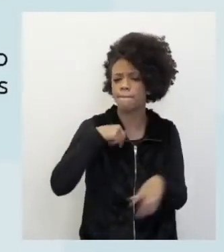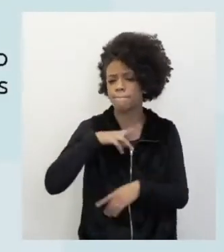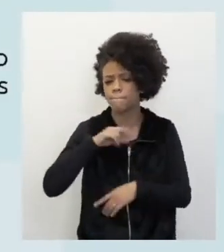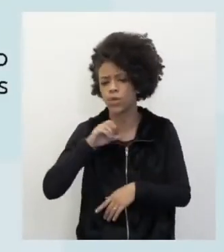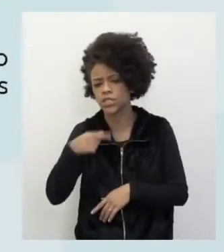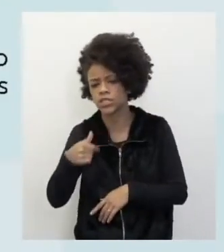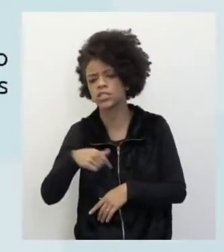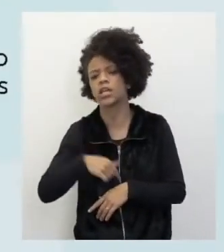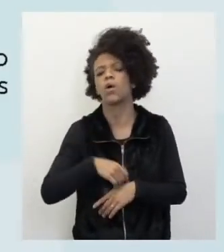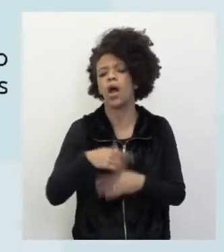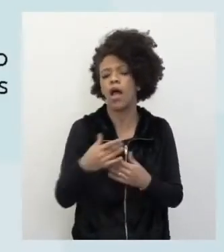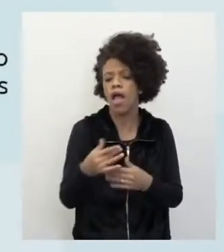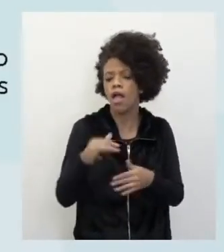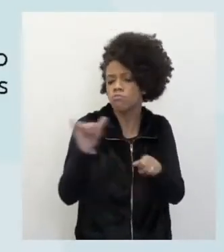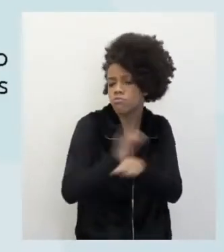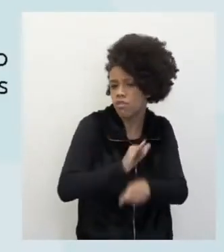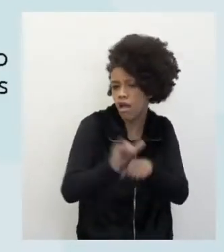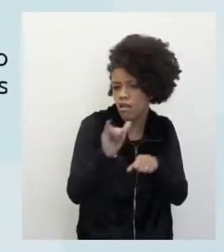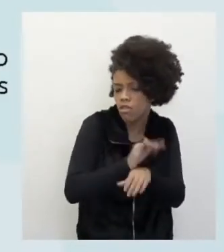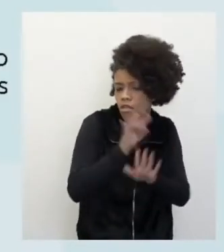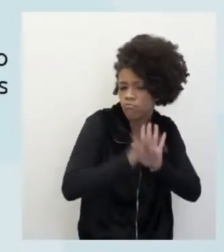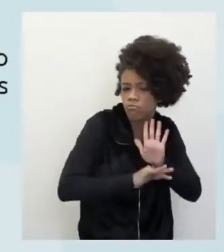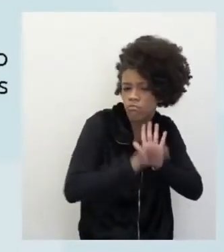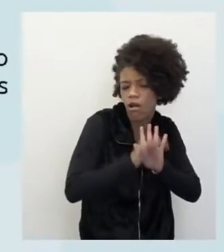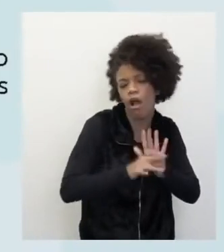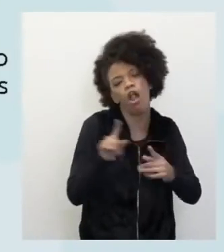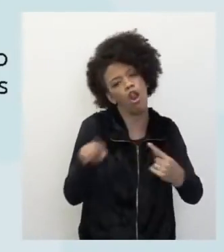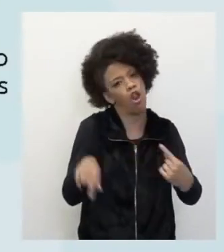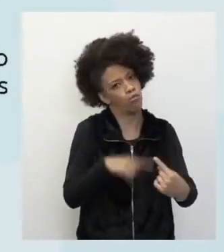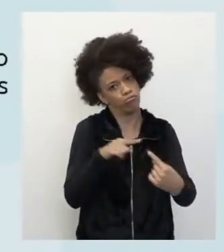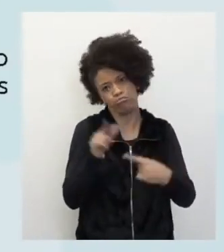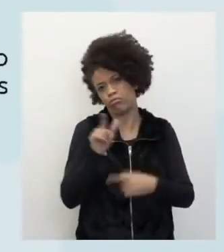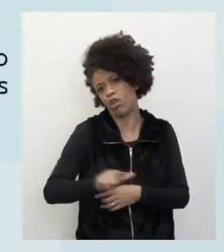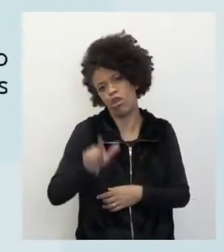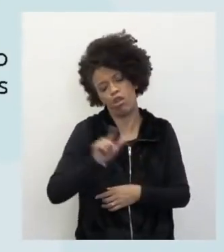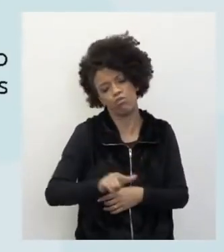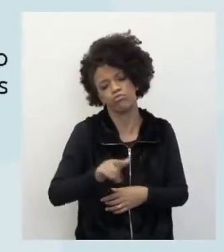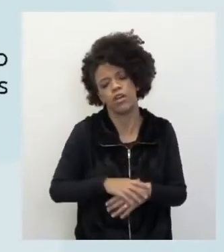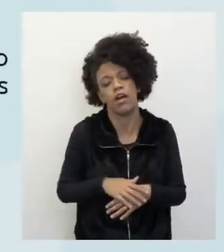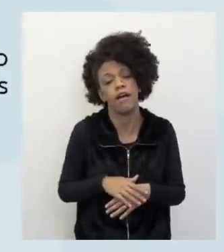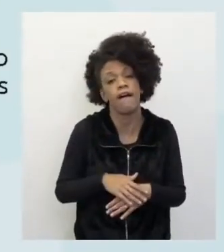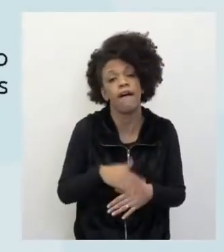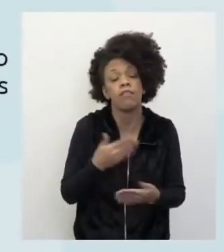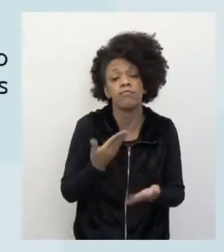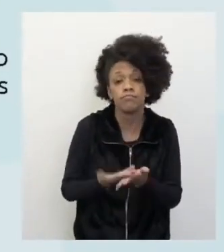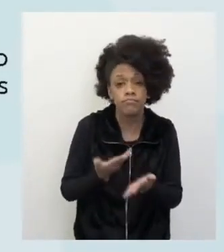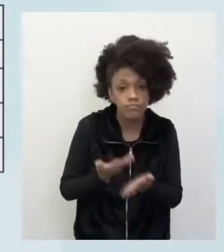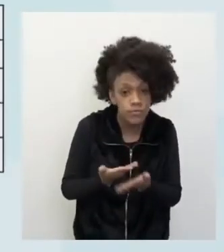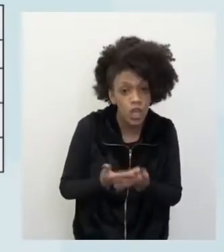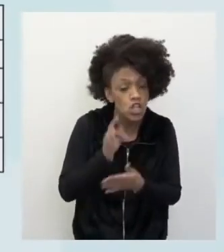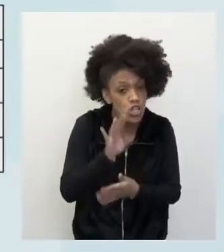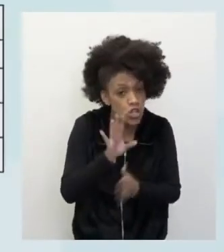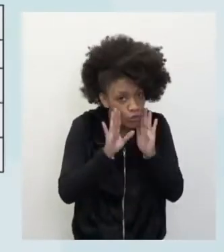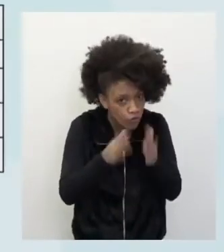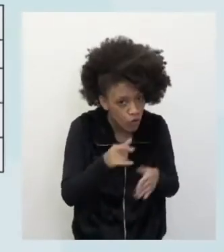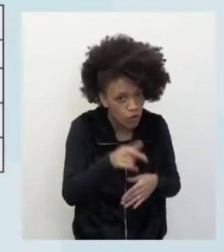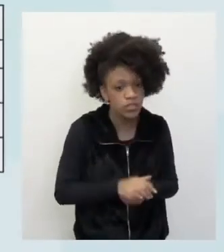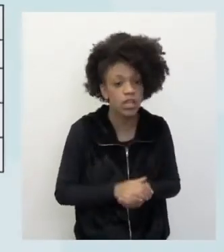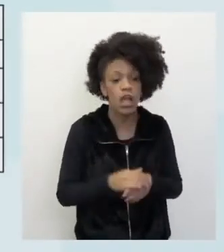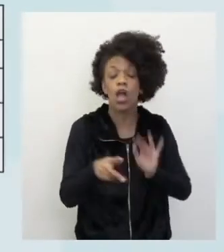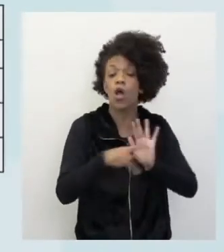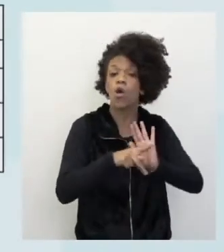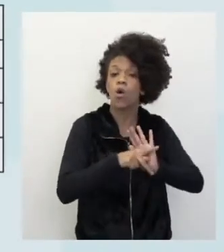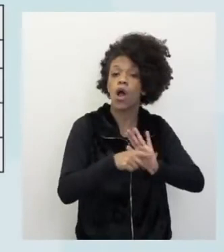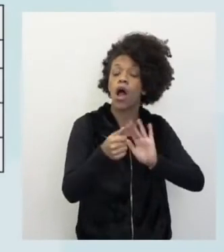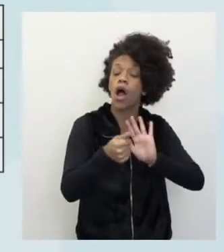estratégias textuais argumentativas. A gente, obviamente, vai falar muito mais, a gente vai ter aula só sobre isso, tá bom? E lá no caderno do